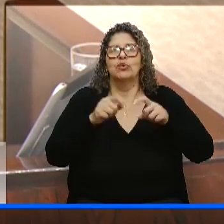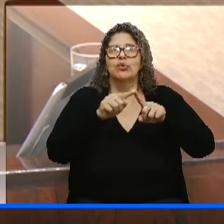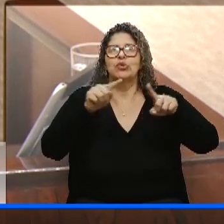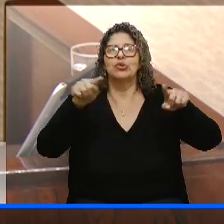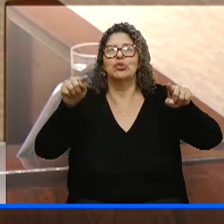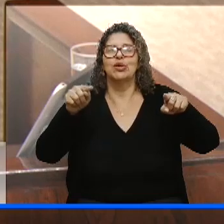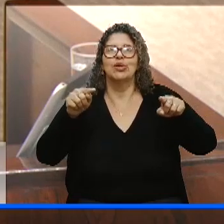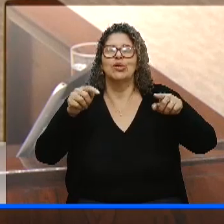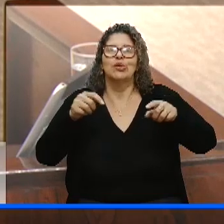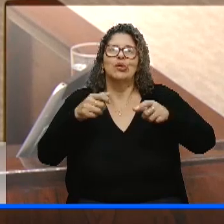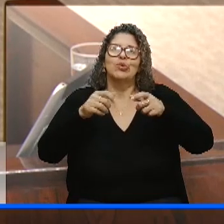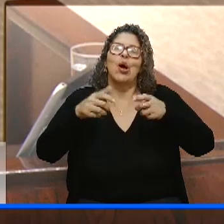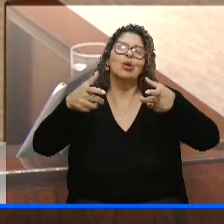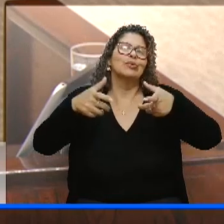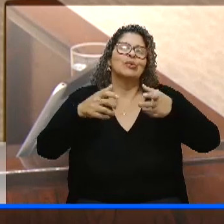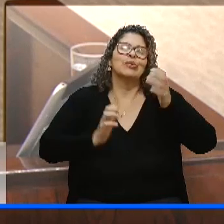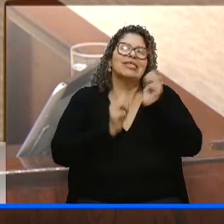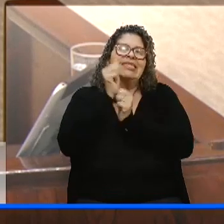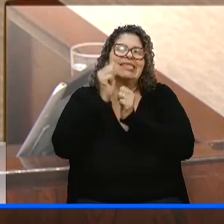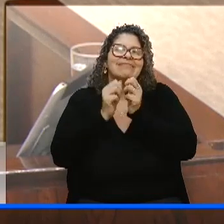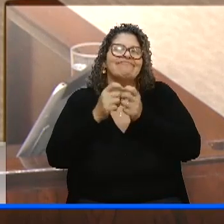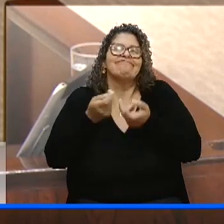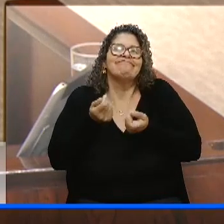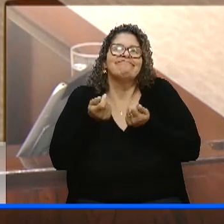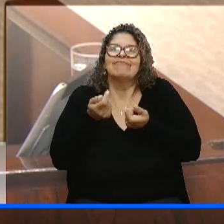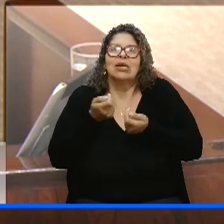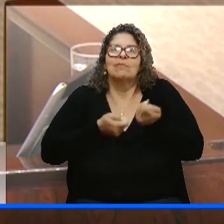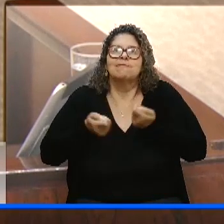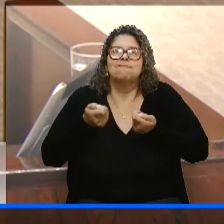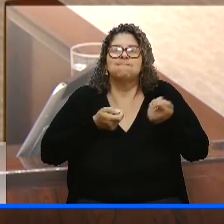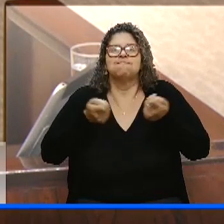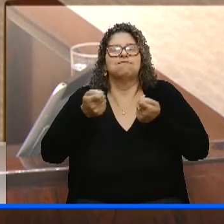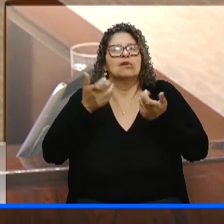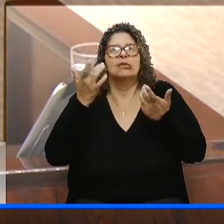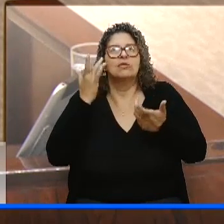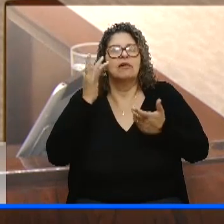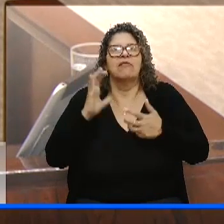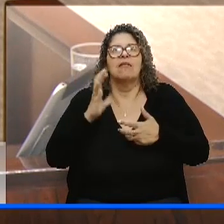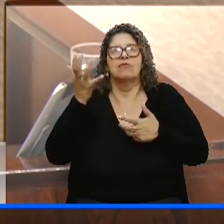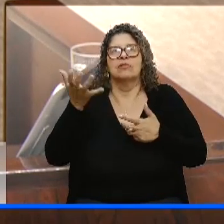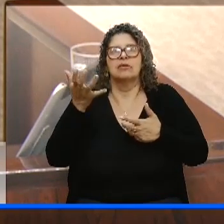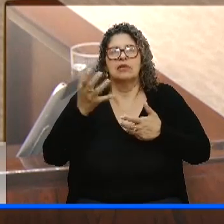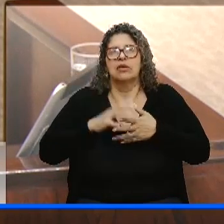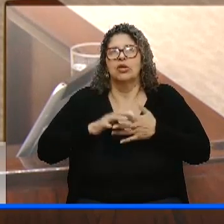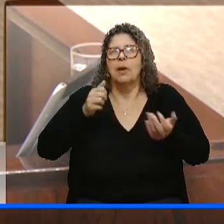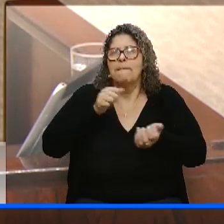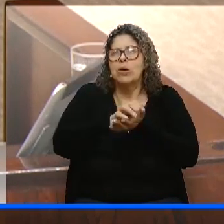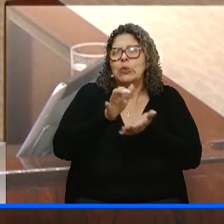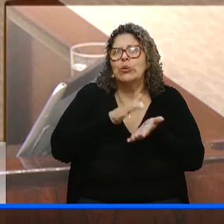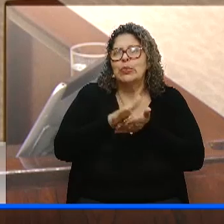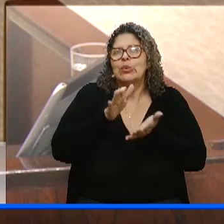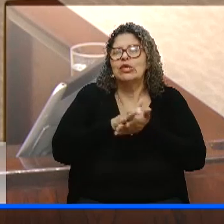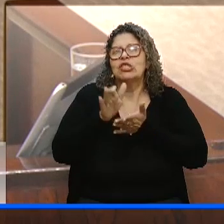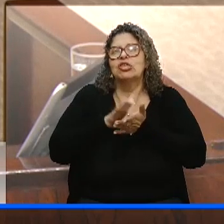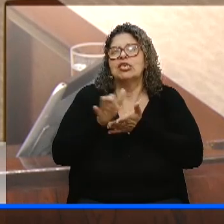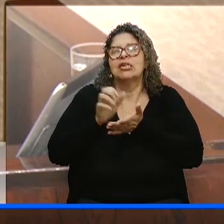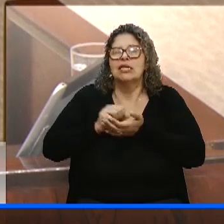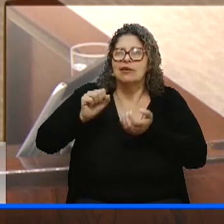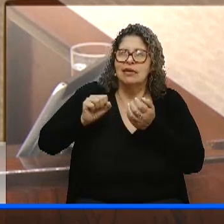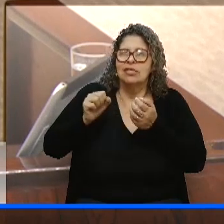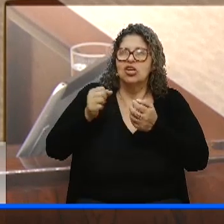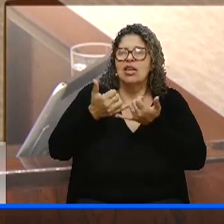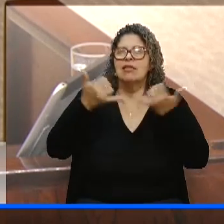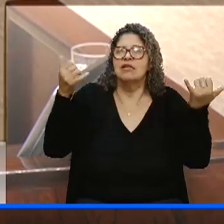se estabeleceu hoje nós temos uma cadeia produtiva envolvendo a geração distribuída